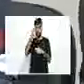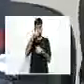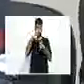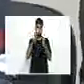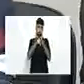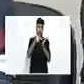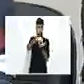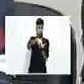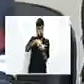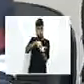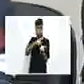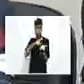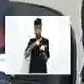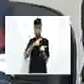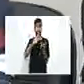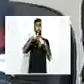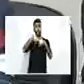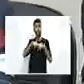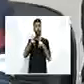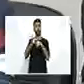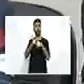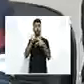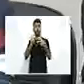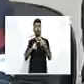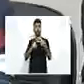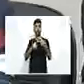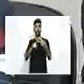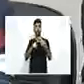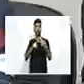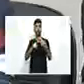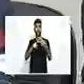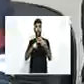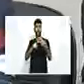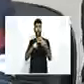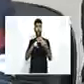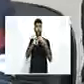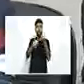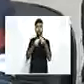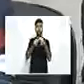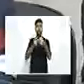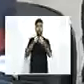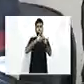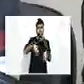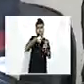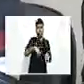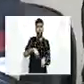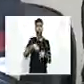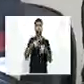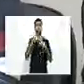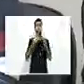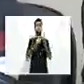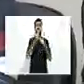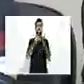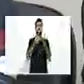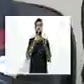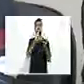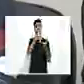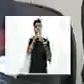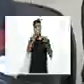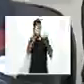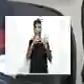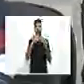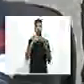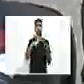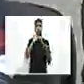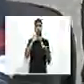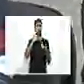concurso né E sobre a a a a a Capina igual você falou aí né que você vem com com